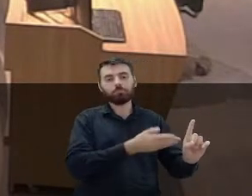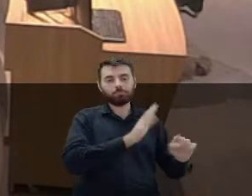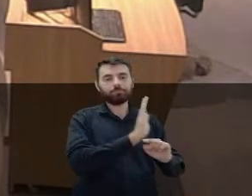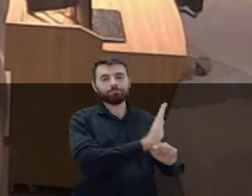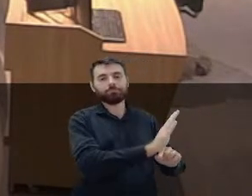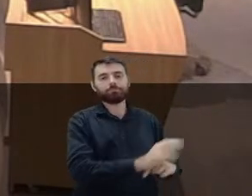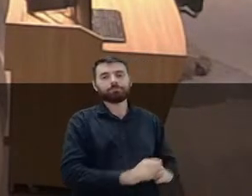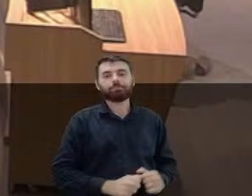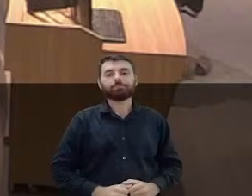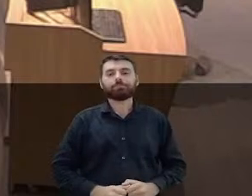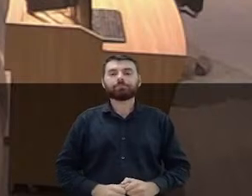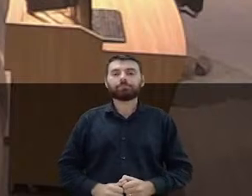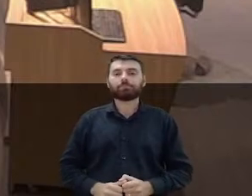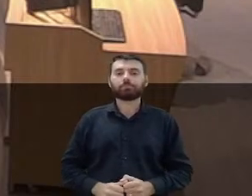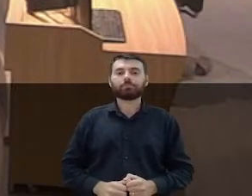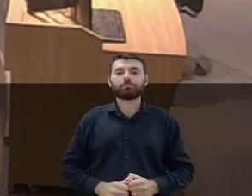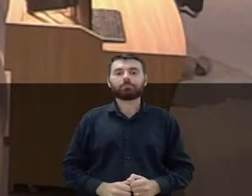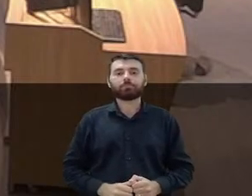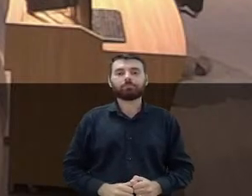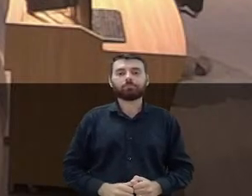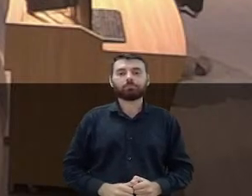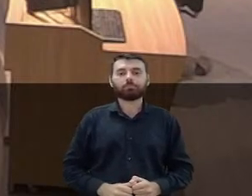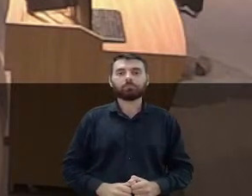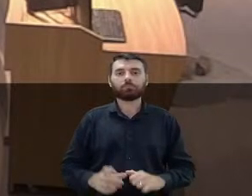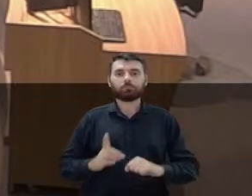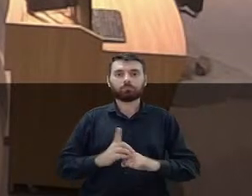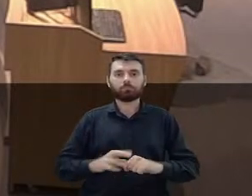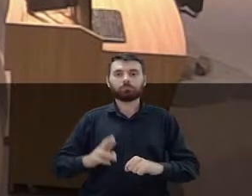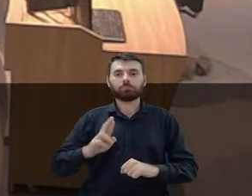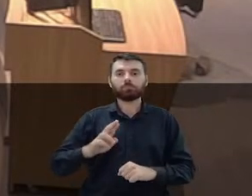Advogada ausente. Doutora Eliana